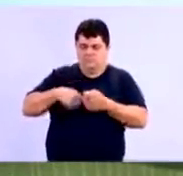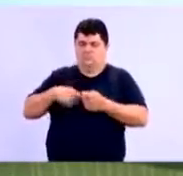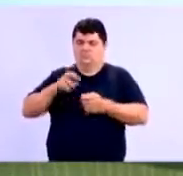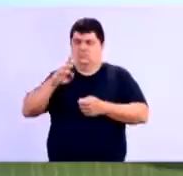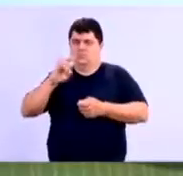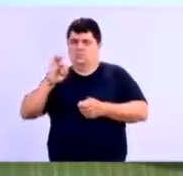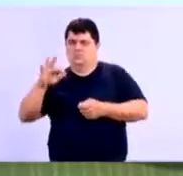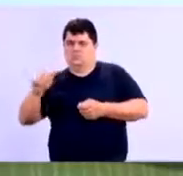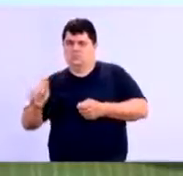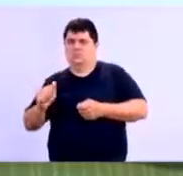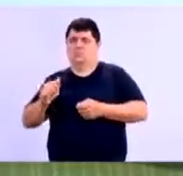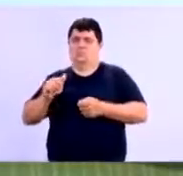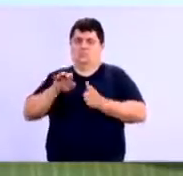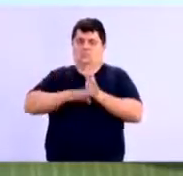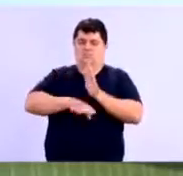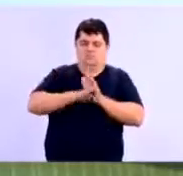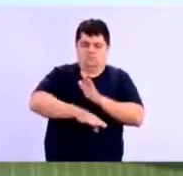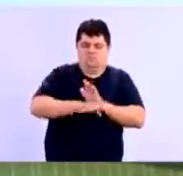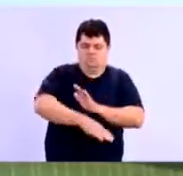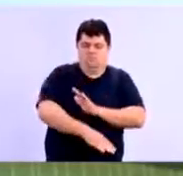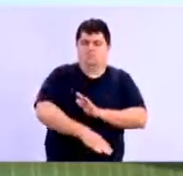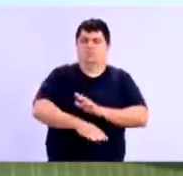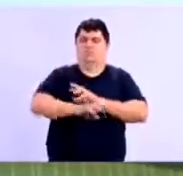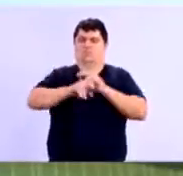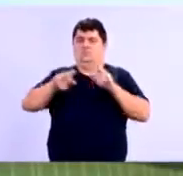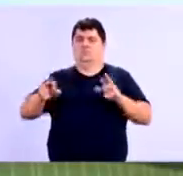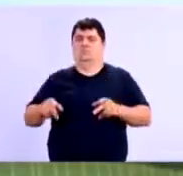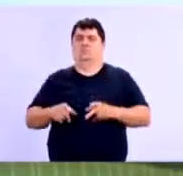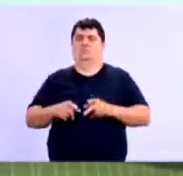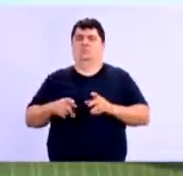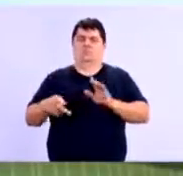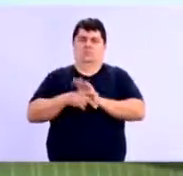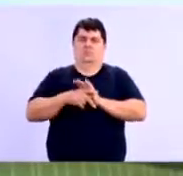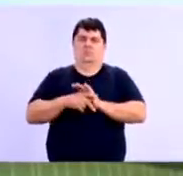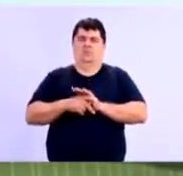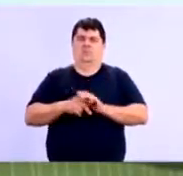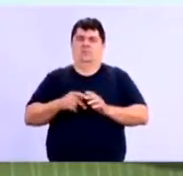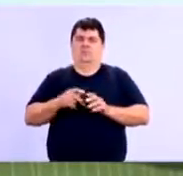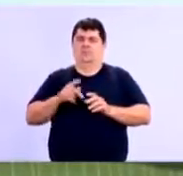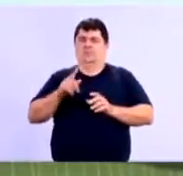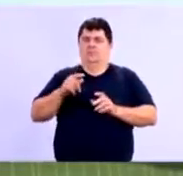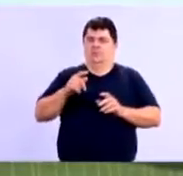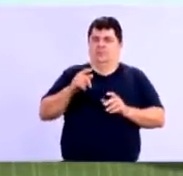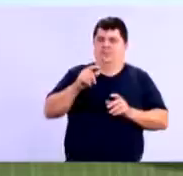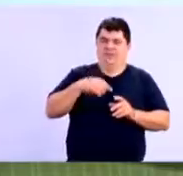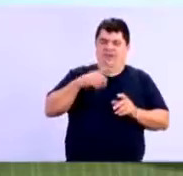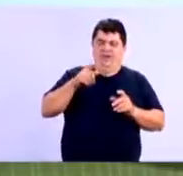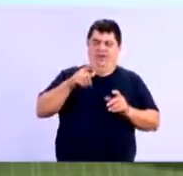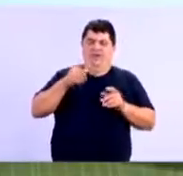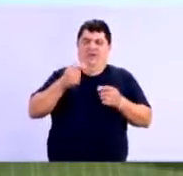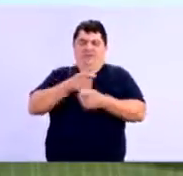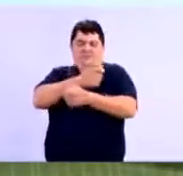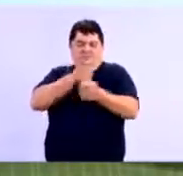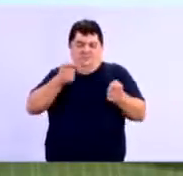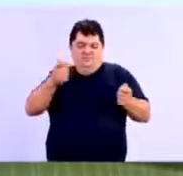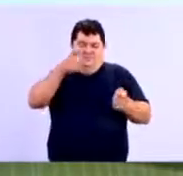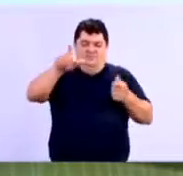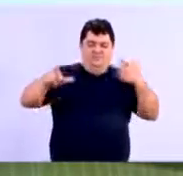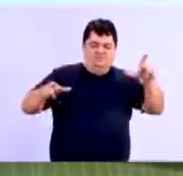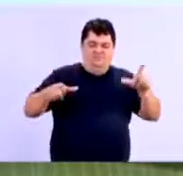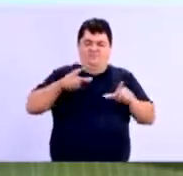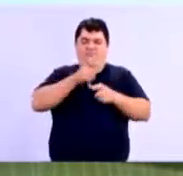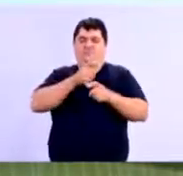receita, menos as minhas deduções, os meus custos das vendas, esse é o meu resultado bruto. Ou seja, é isso que vai ter que arcar com todas as outras